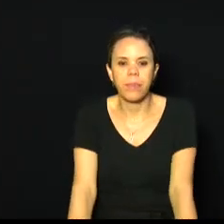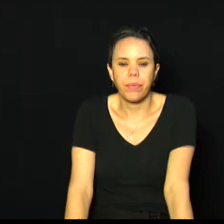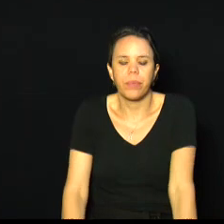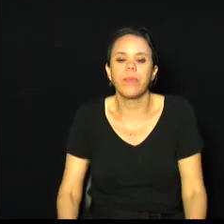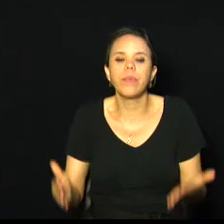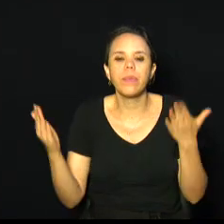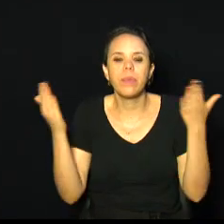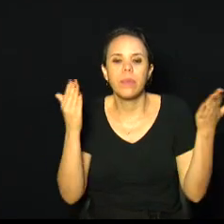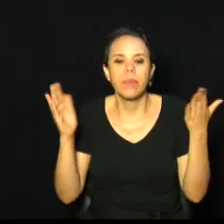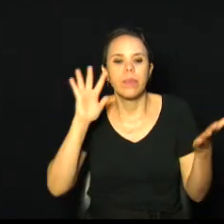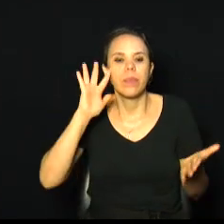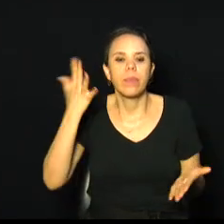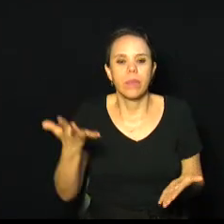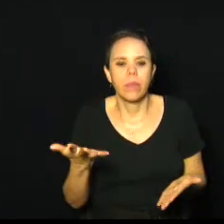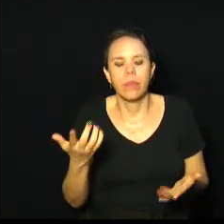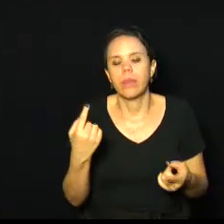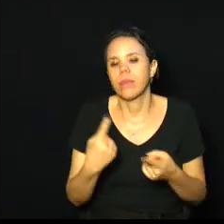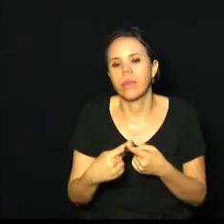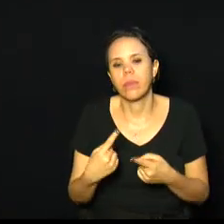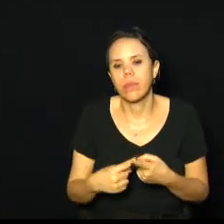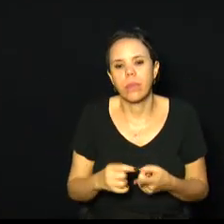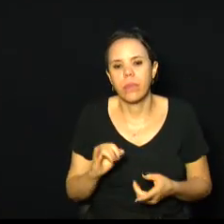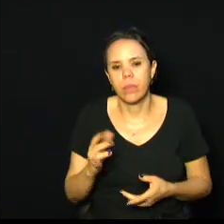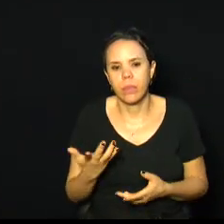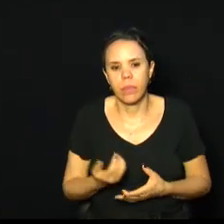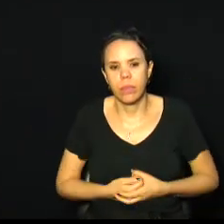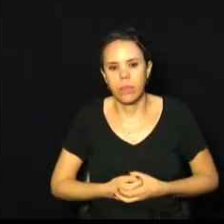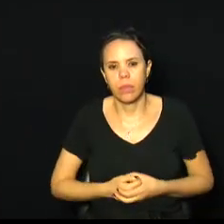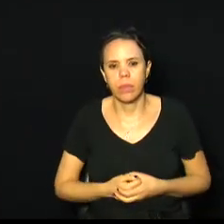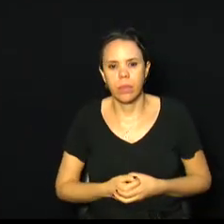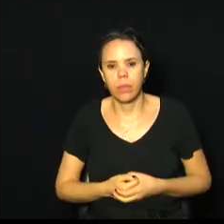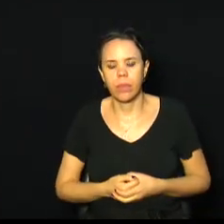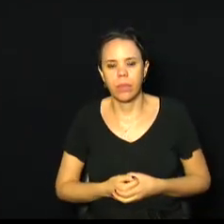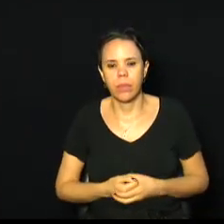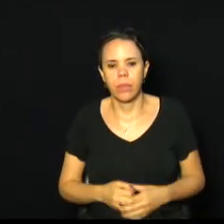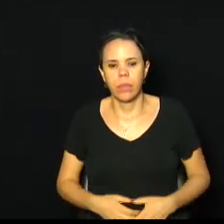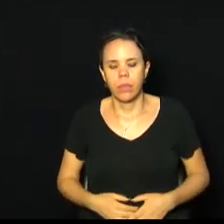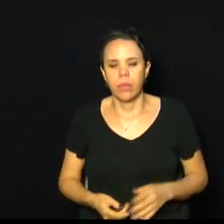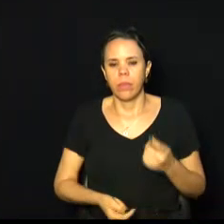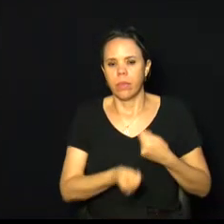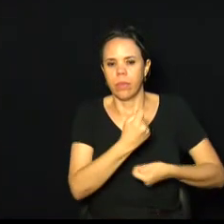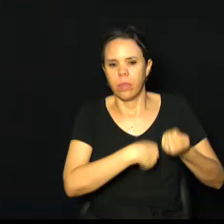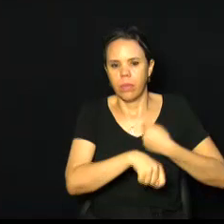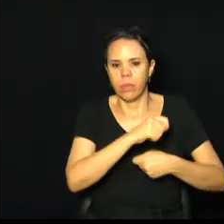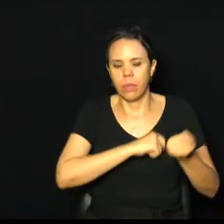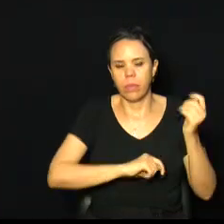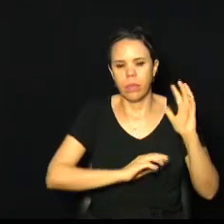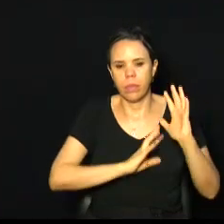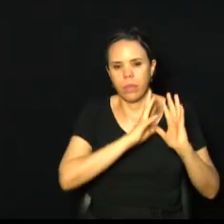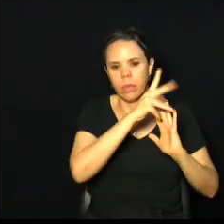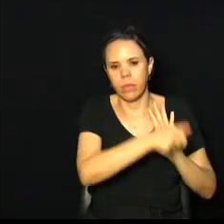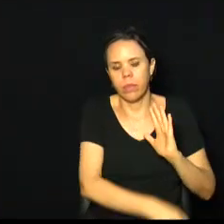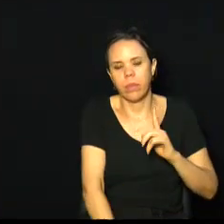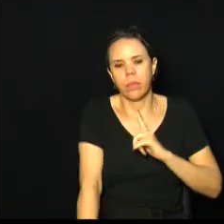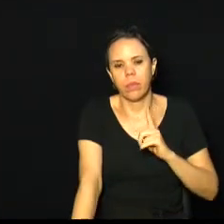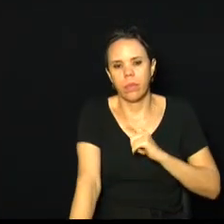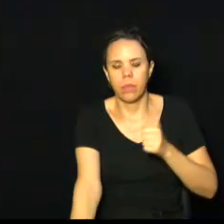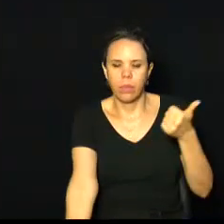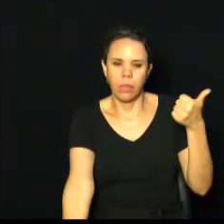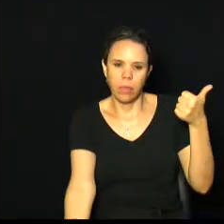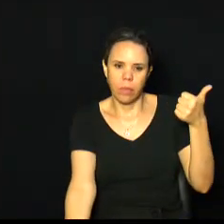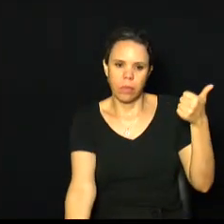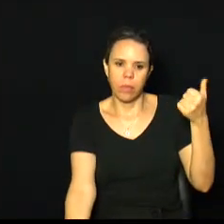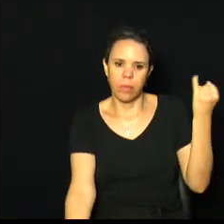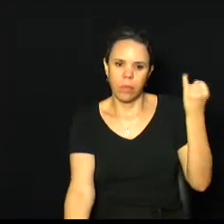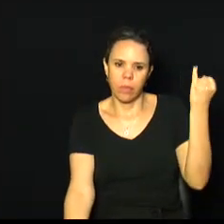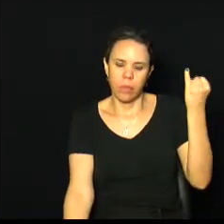as consequências, né? Quais são as consequências econômicas ambientais? Então, nós temos, primeira coisa